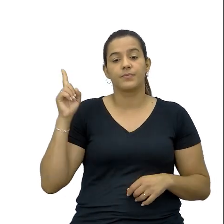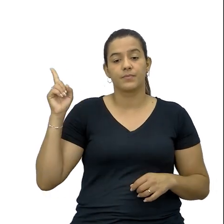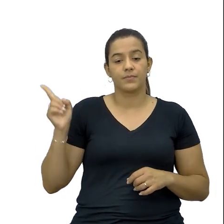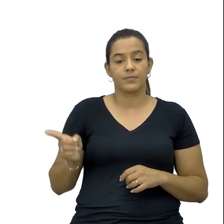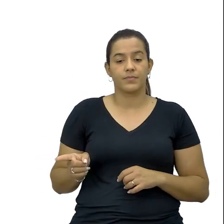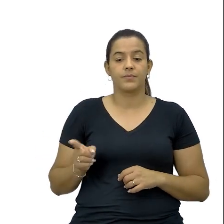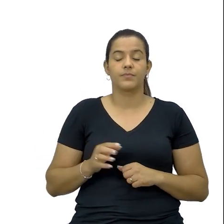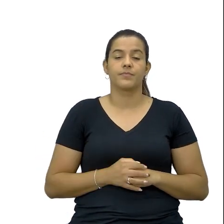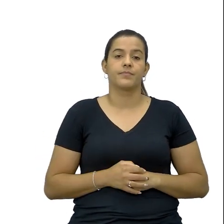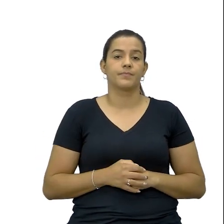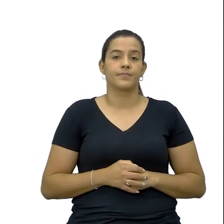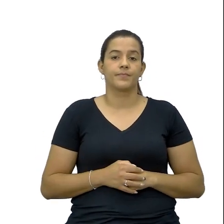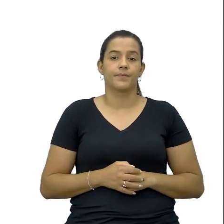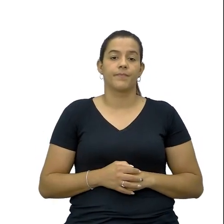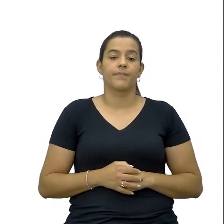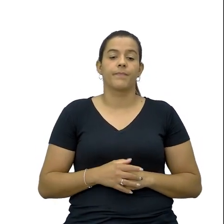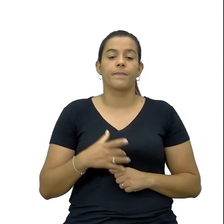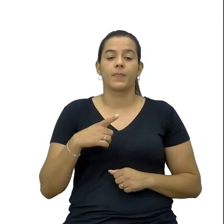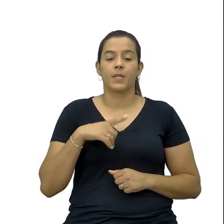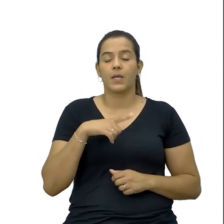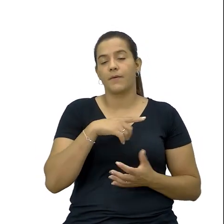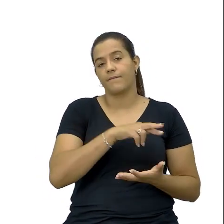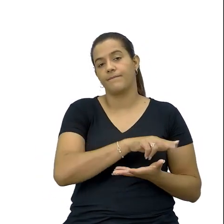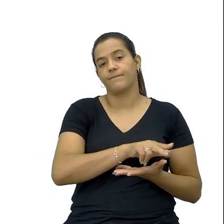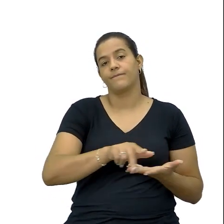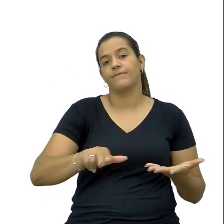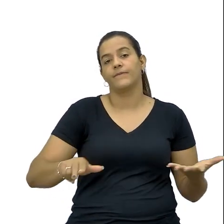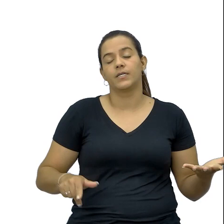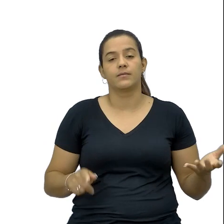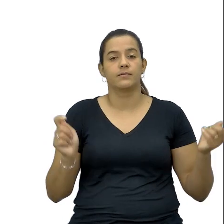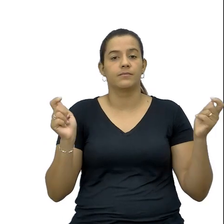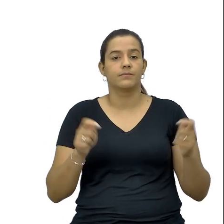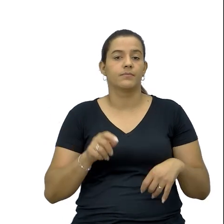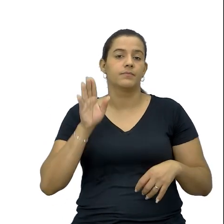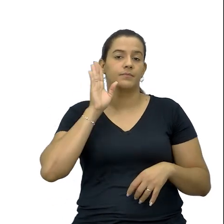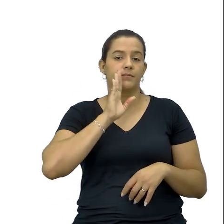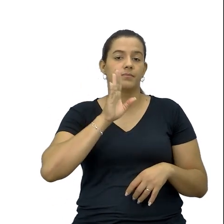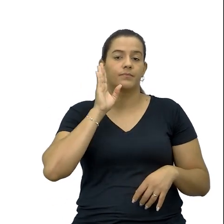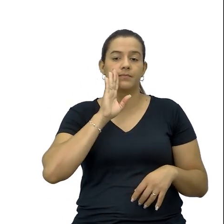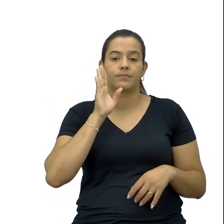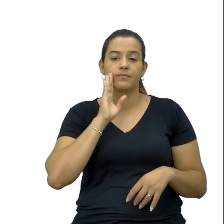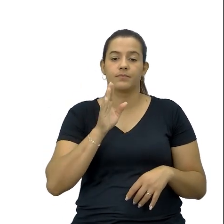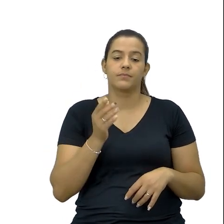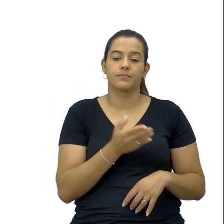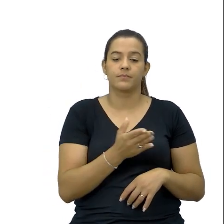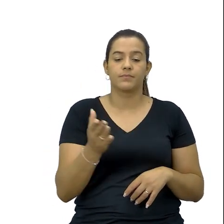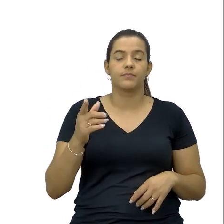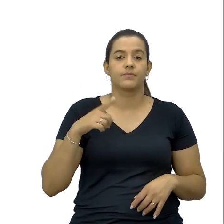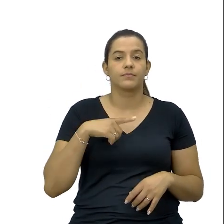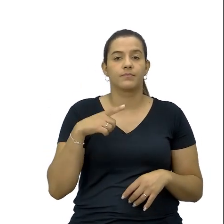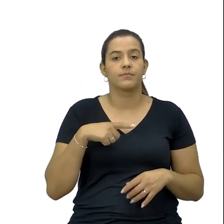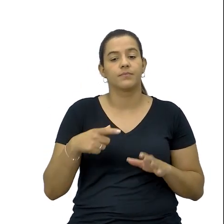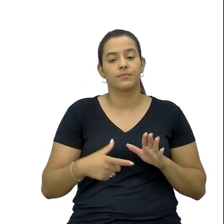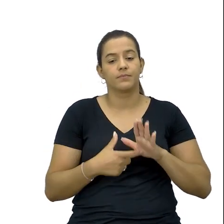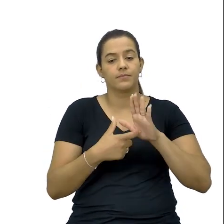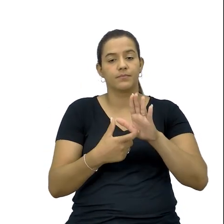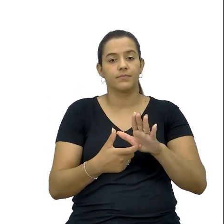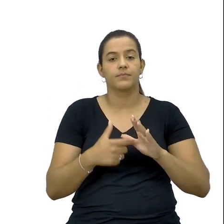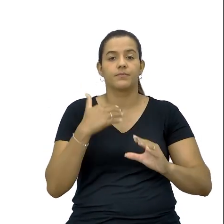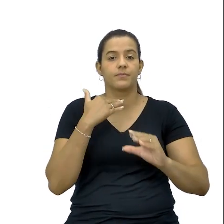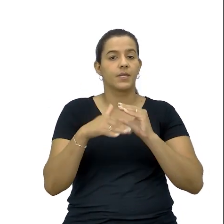materiais de apoio. Nós temos aí uma gama de materiais super bacana, né? Que a secretaria